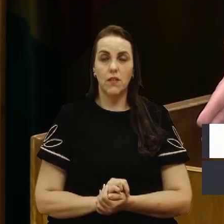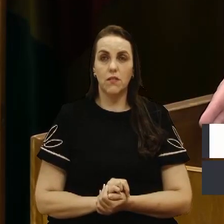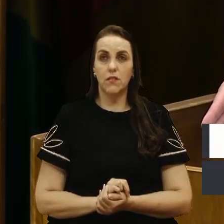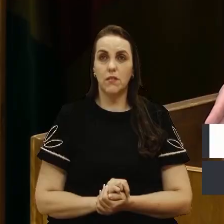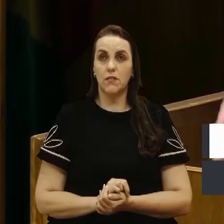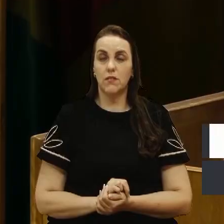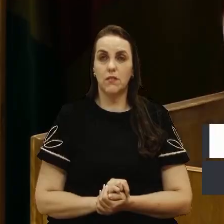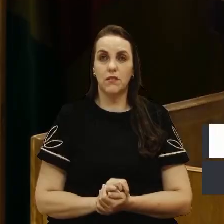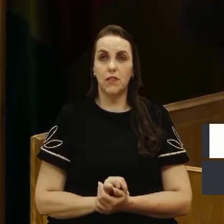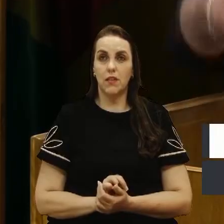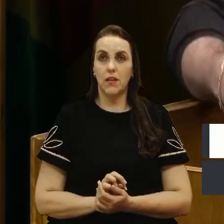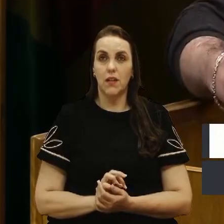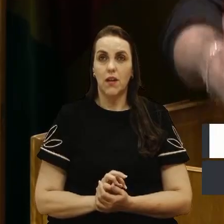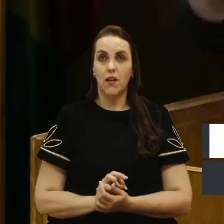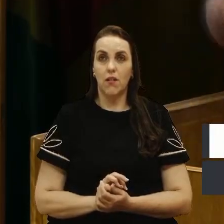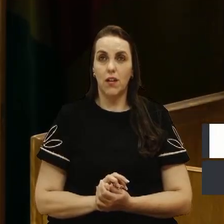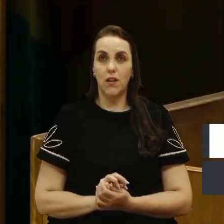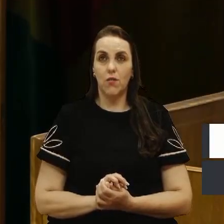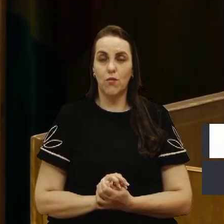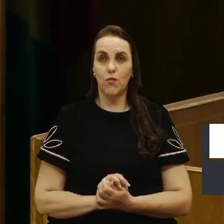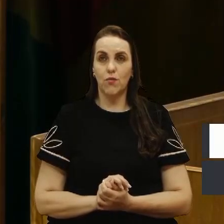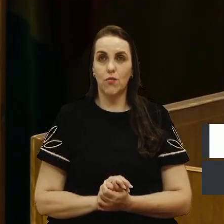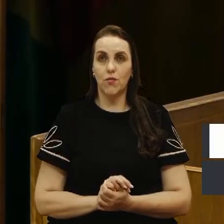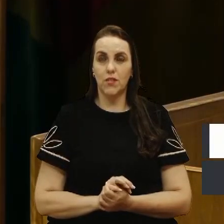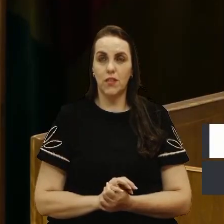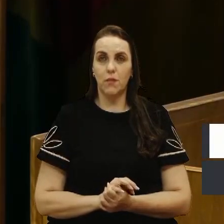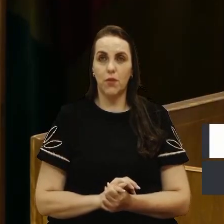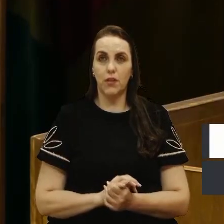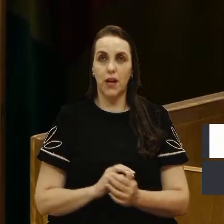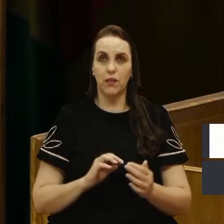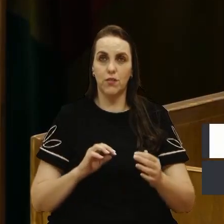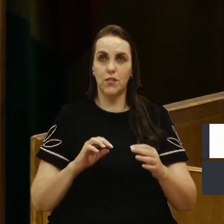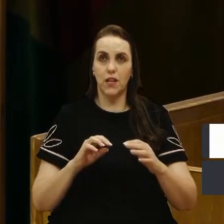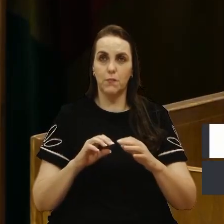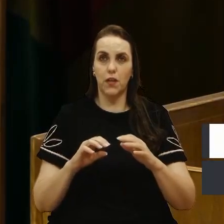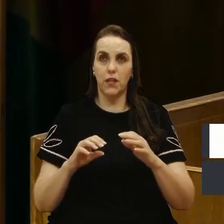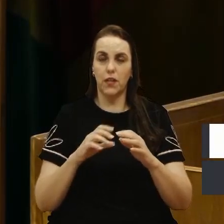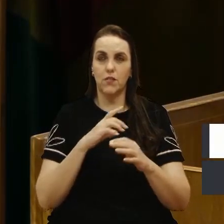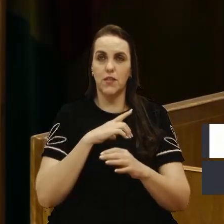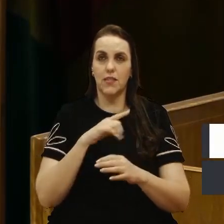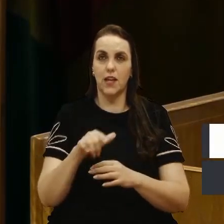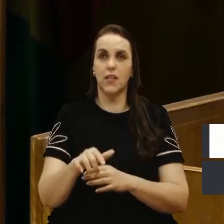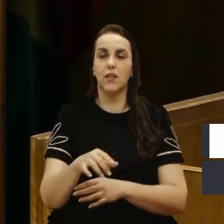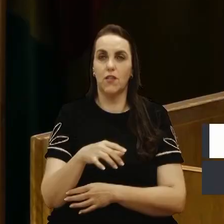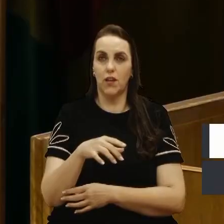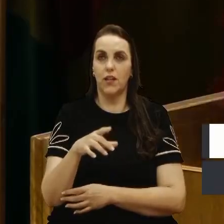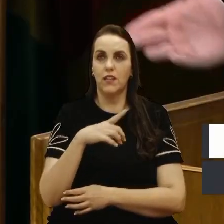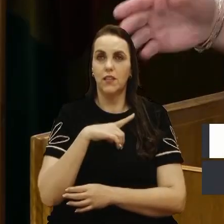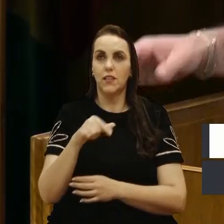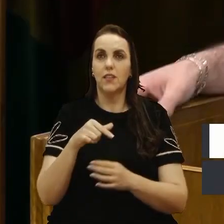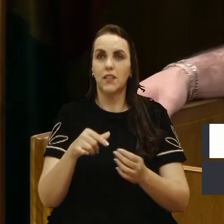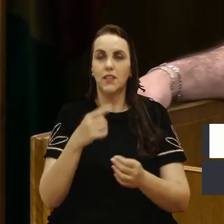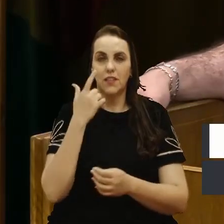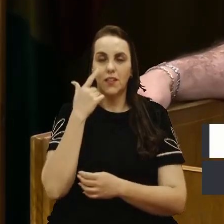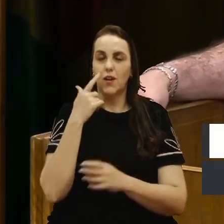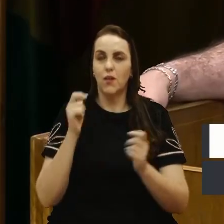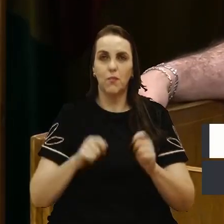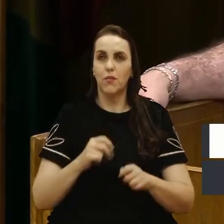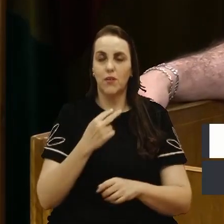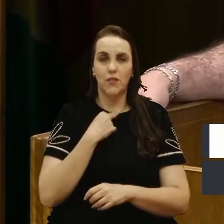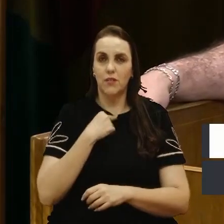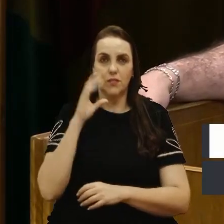Agora, numa segunda maior cidade do estado, no parlamento de Caxias do Sul, isso aqui não pode acontecer.